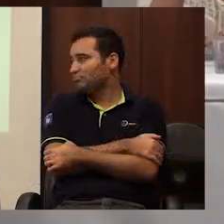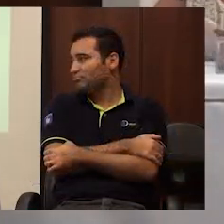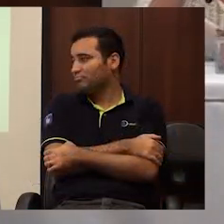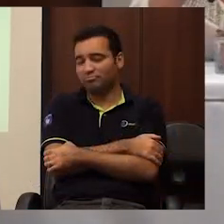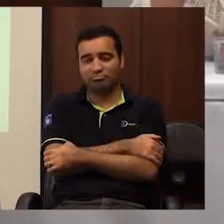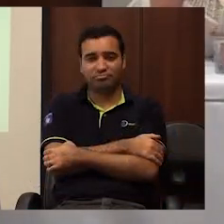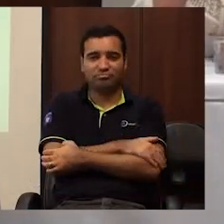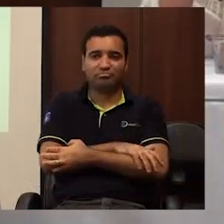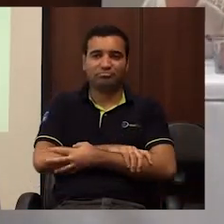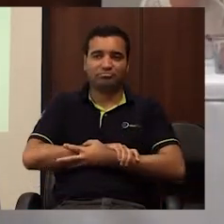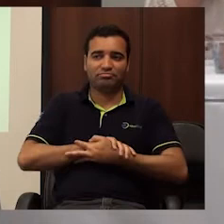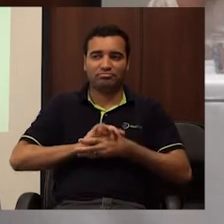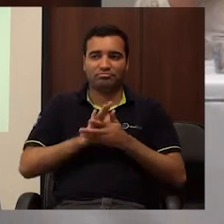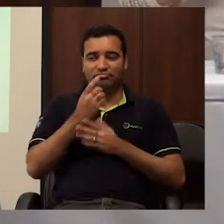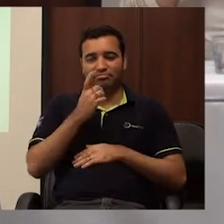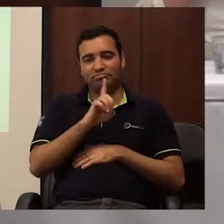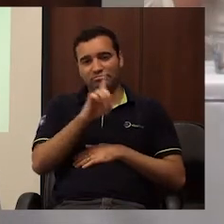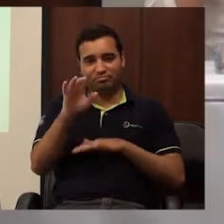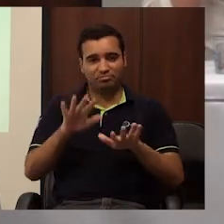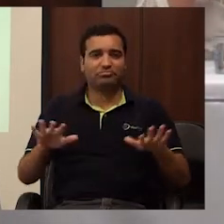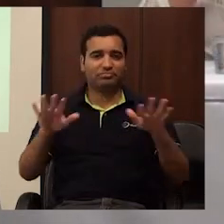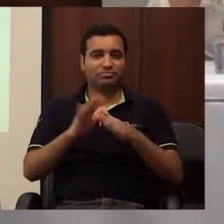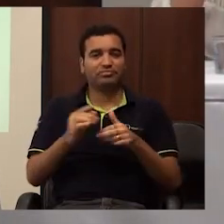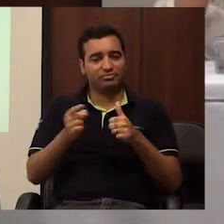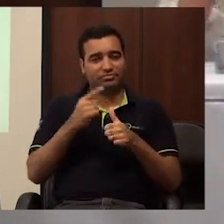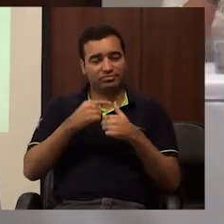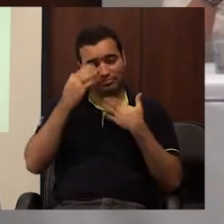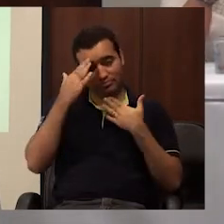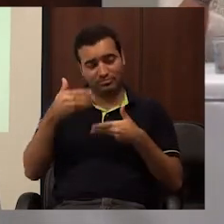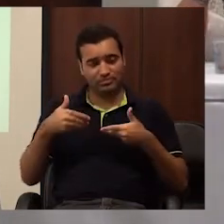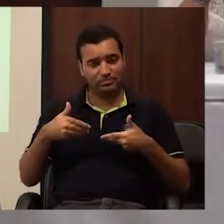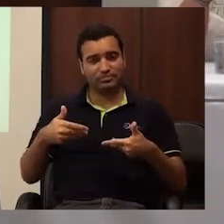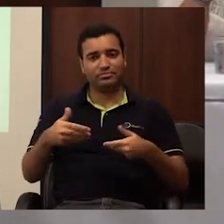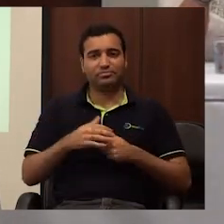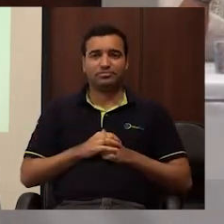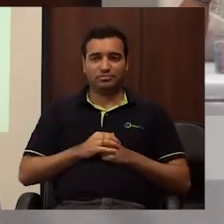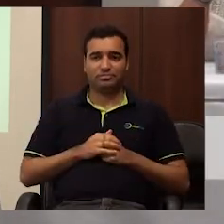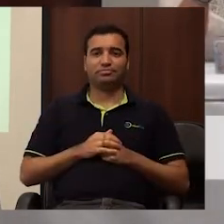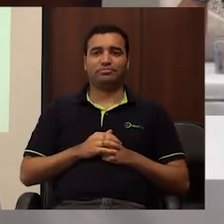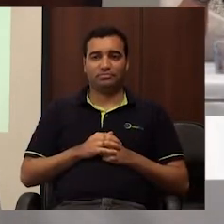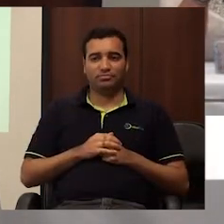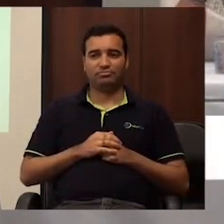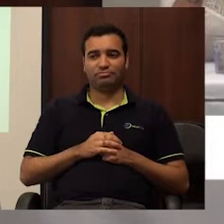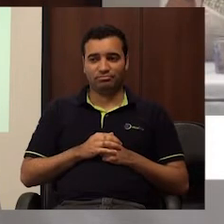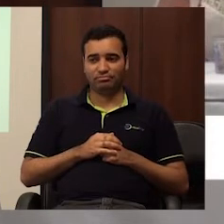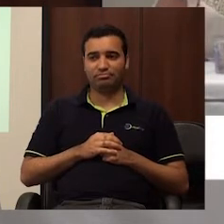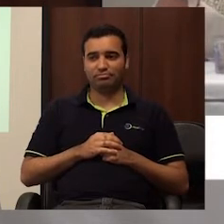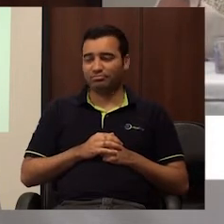Bom dia a todos, a todas. Eu quero primeiramente agradecer o convite na figura